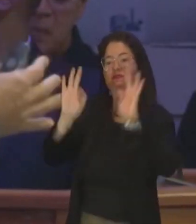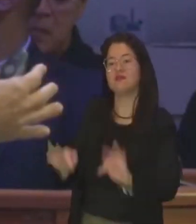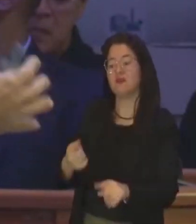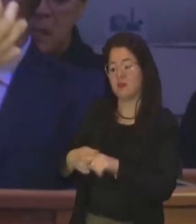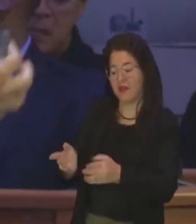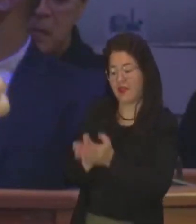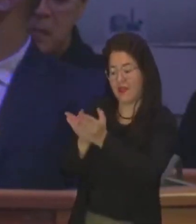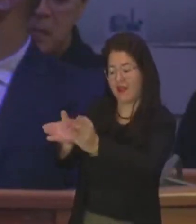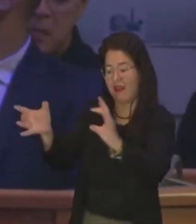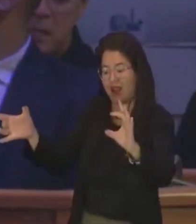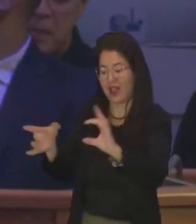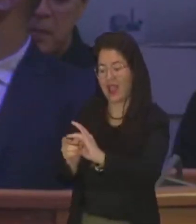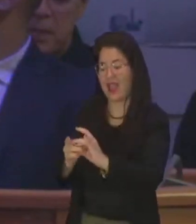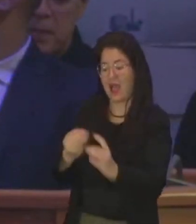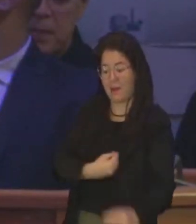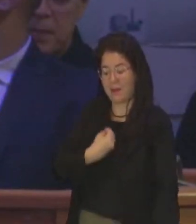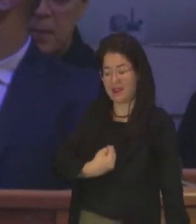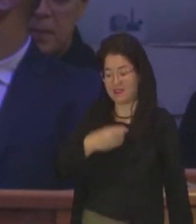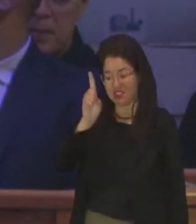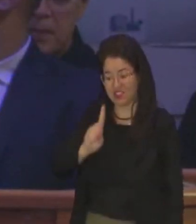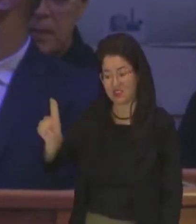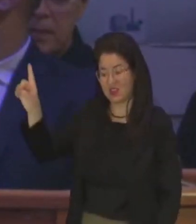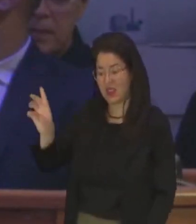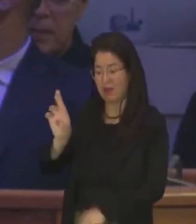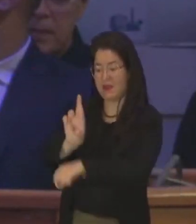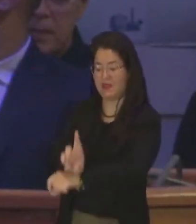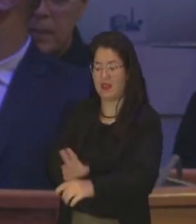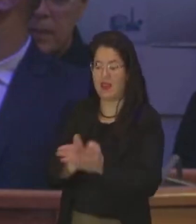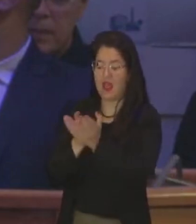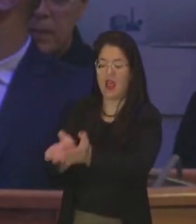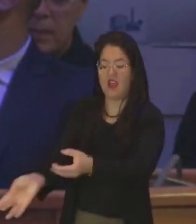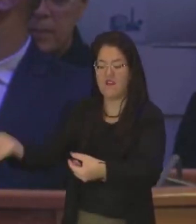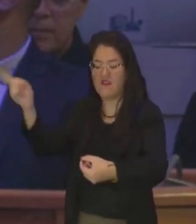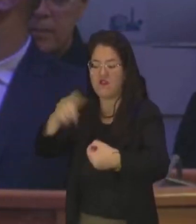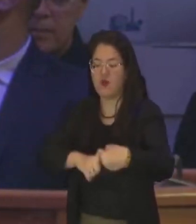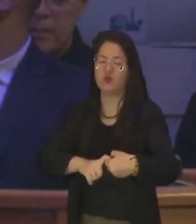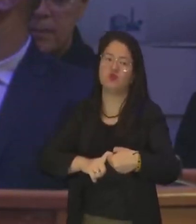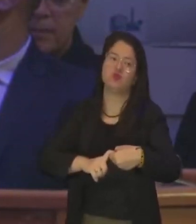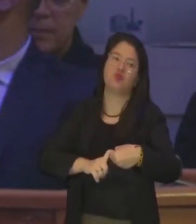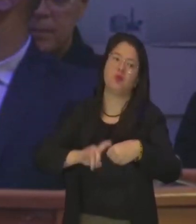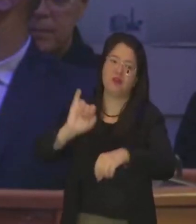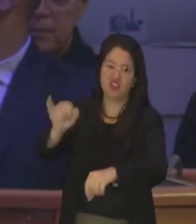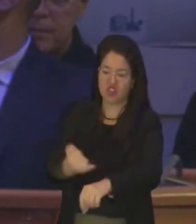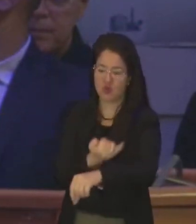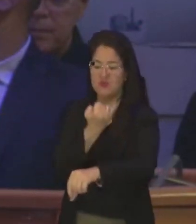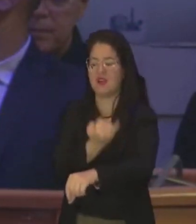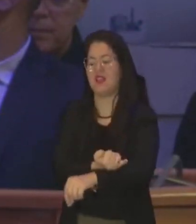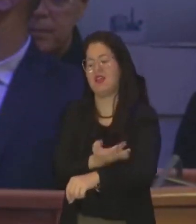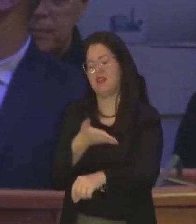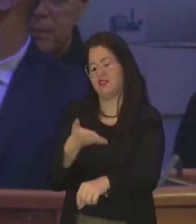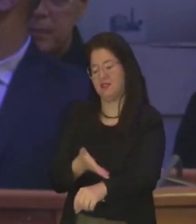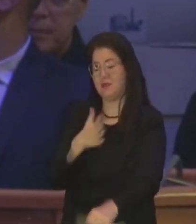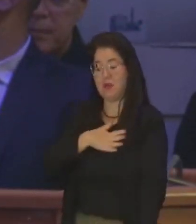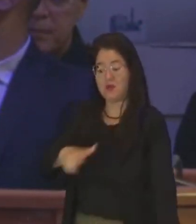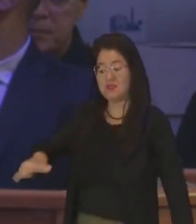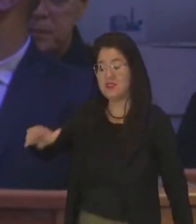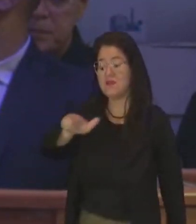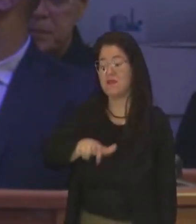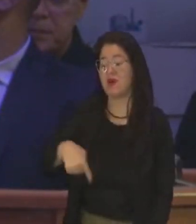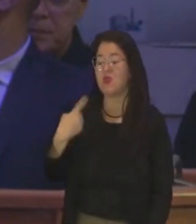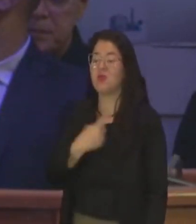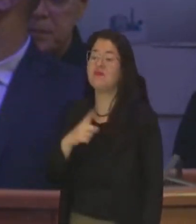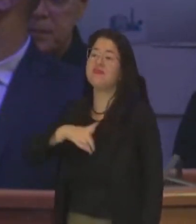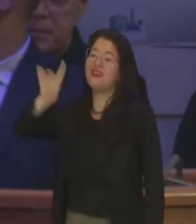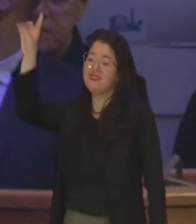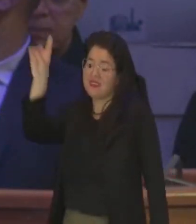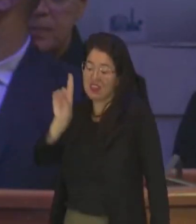da Aliança, a presença de Deus representada na Arca da Aliança, estava voltando para Jerusalém. Meus irmãos, nós temos a presença